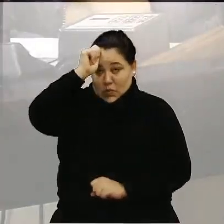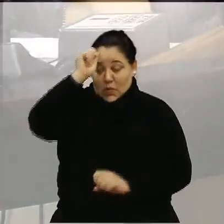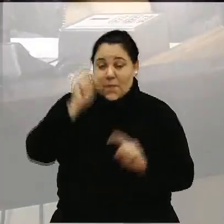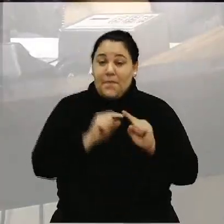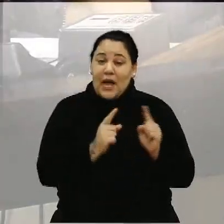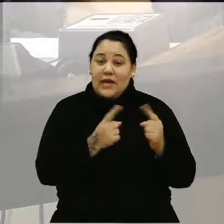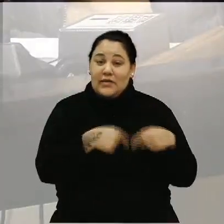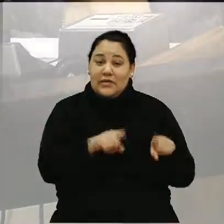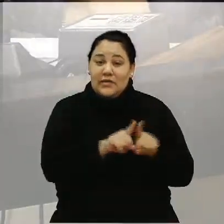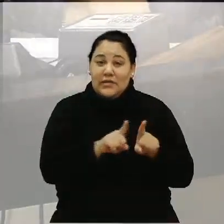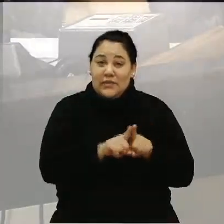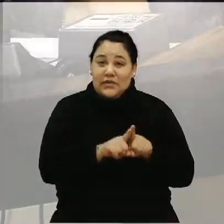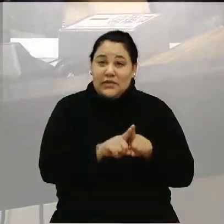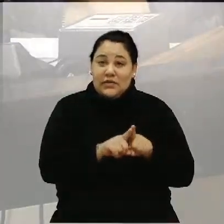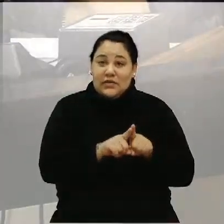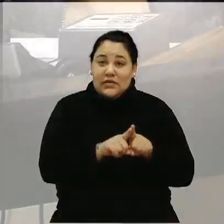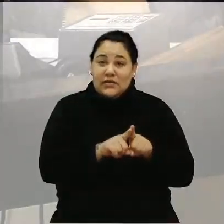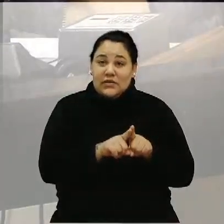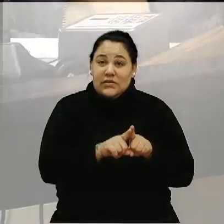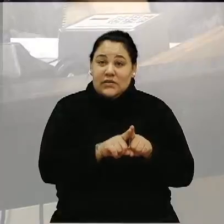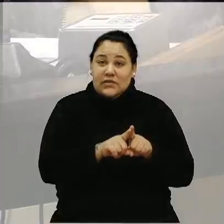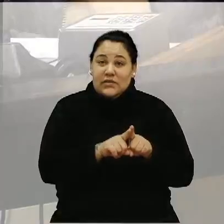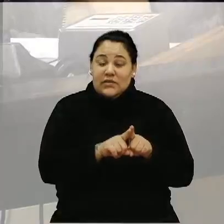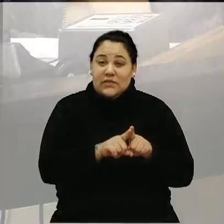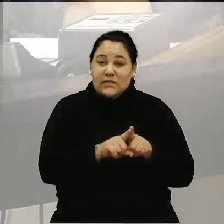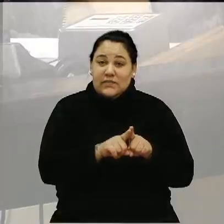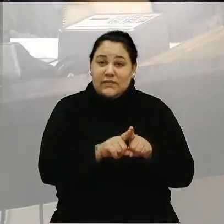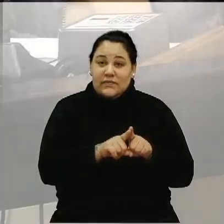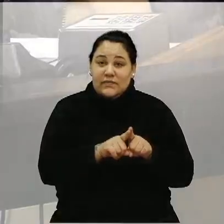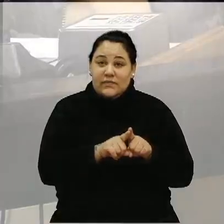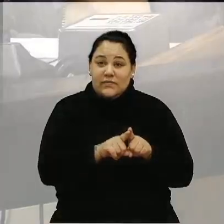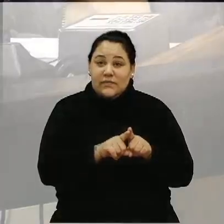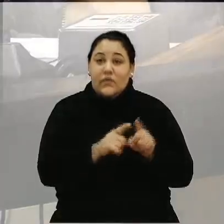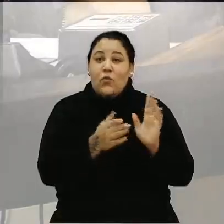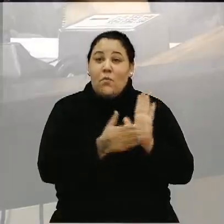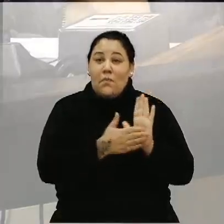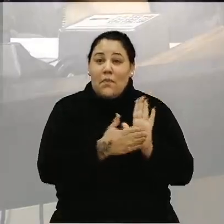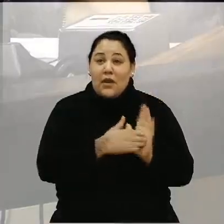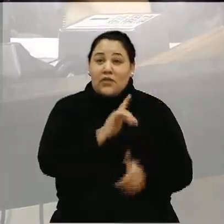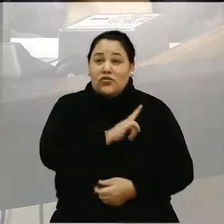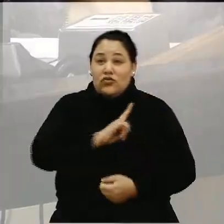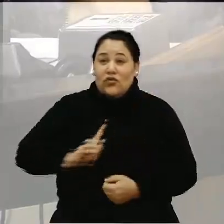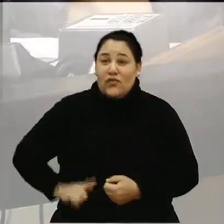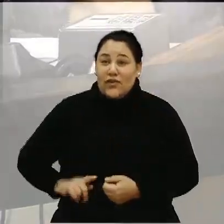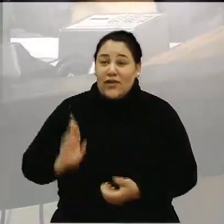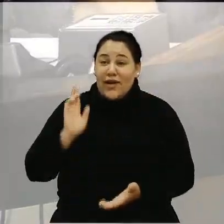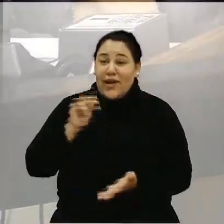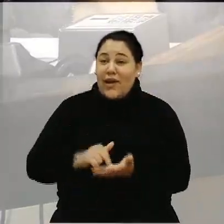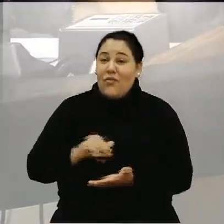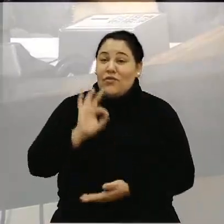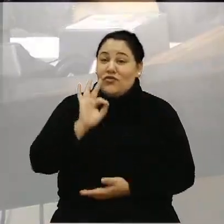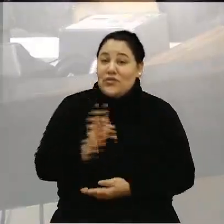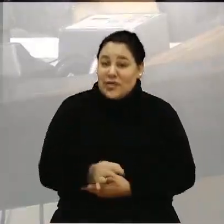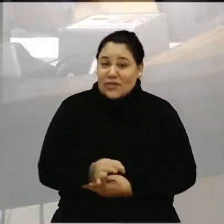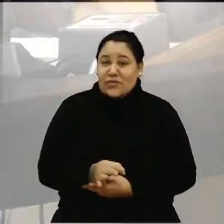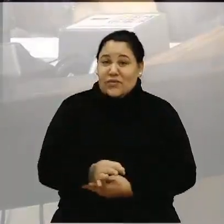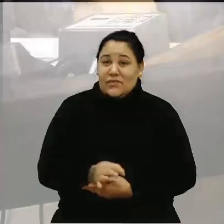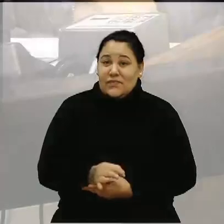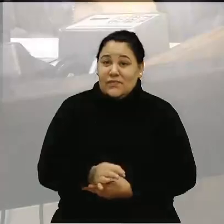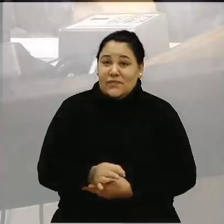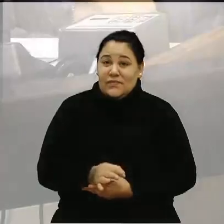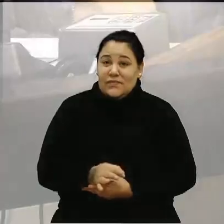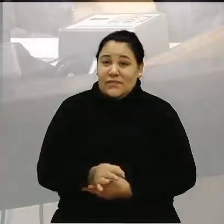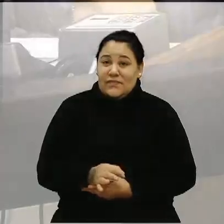também dos pós-postulantes, num plano de governo realmente adequado